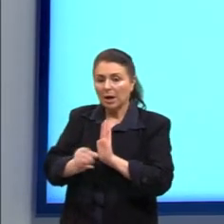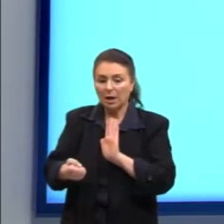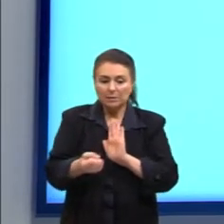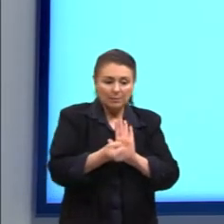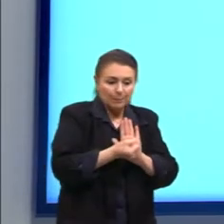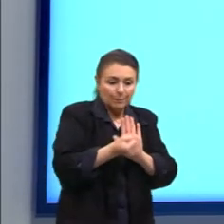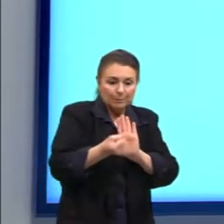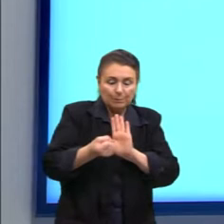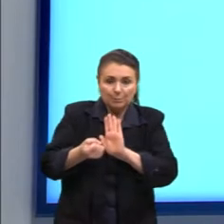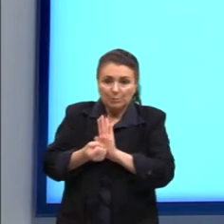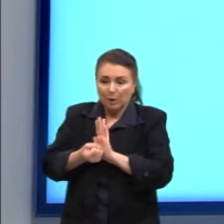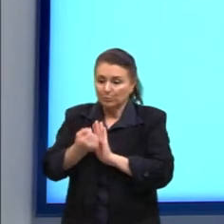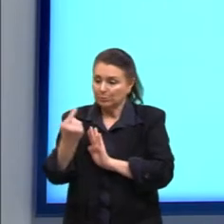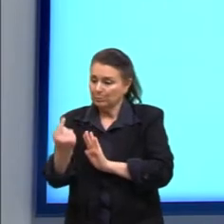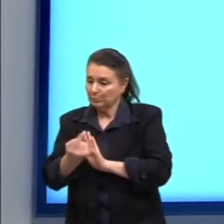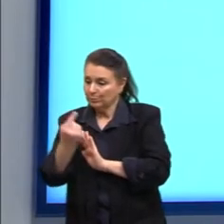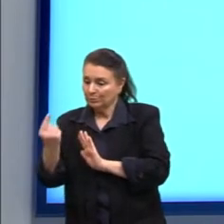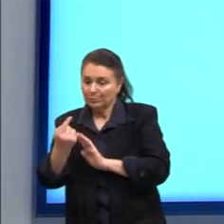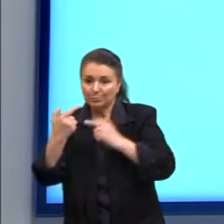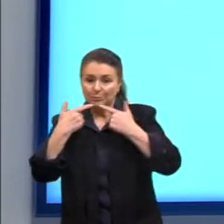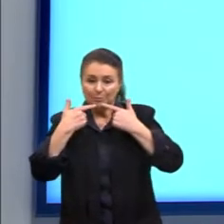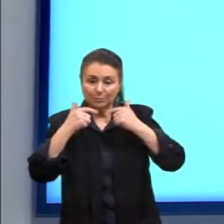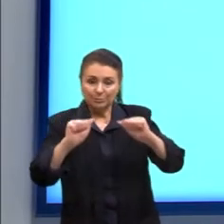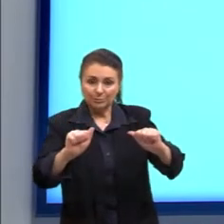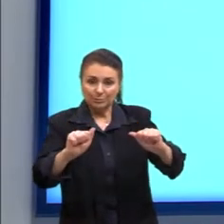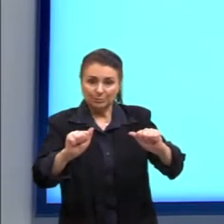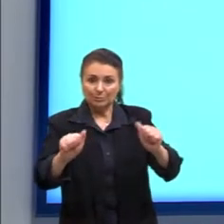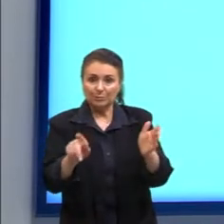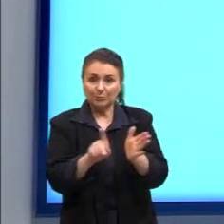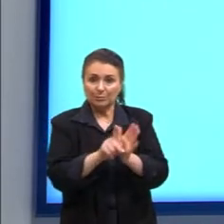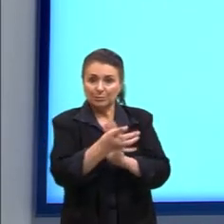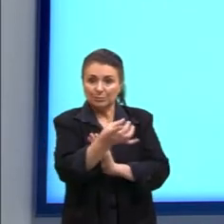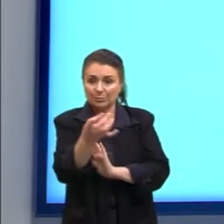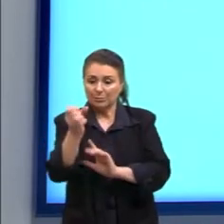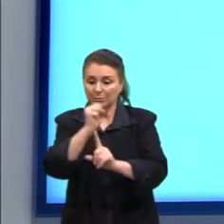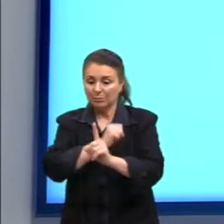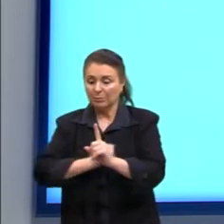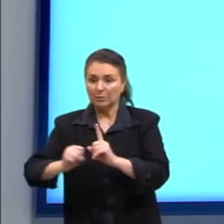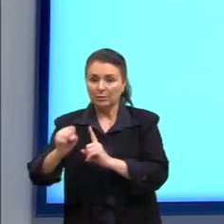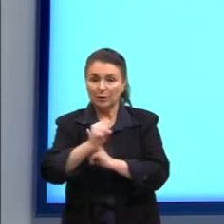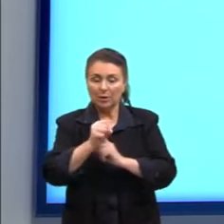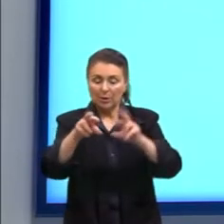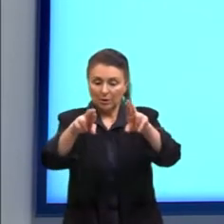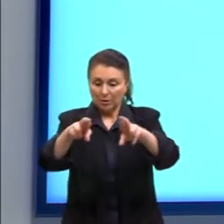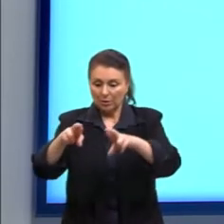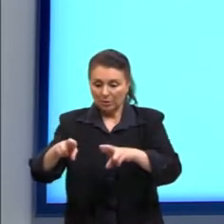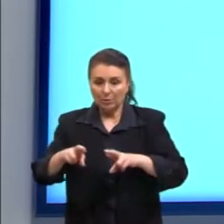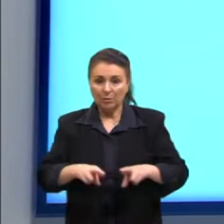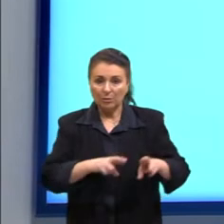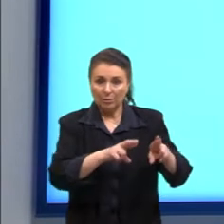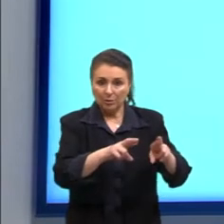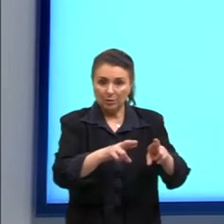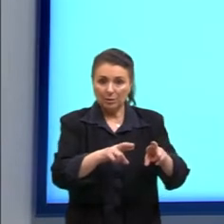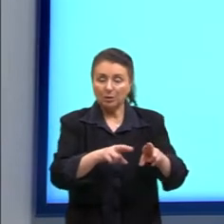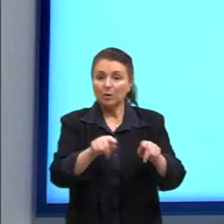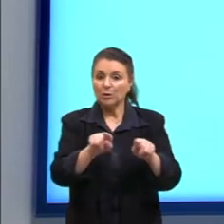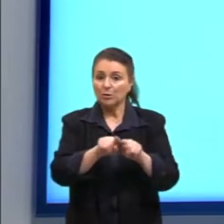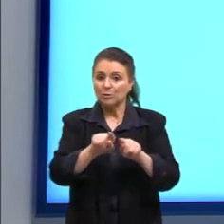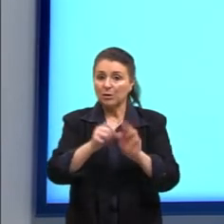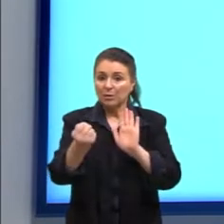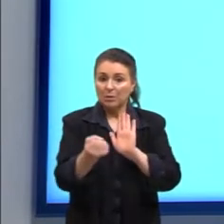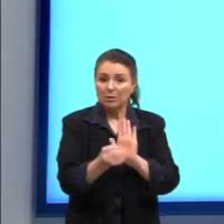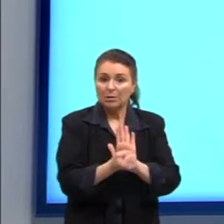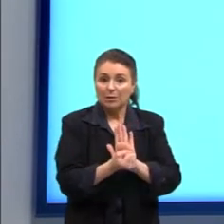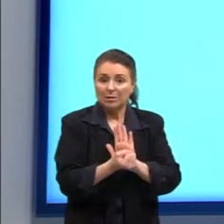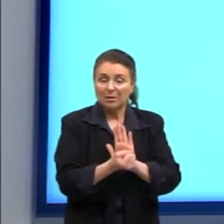que singularizam as variedades linguísticas, sociais, regionais e de registro. E essa